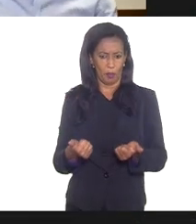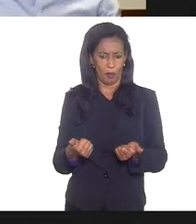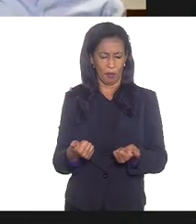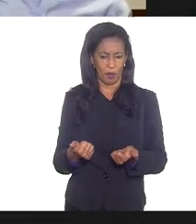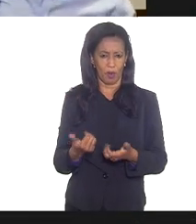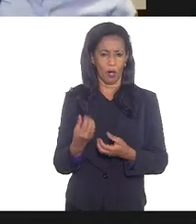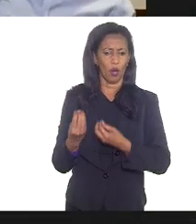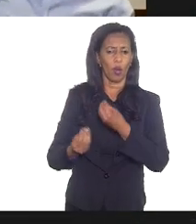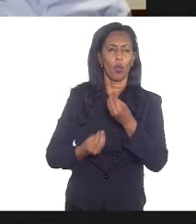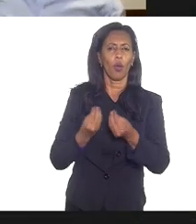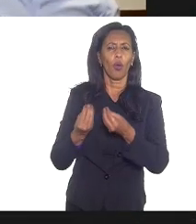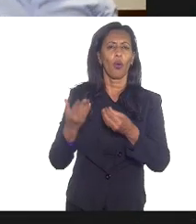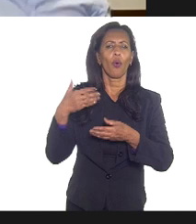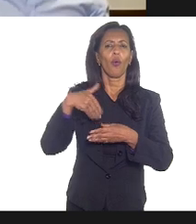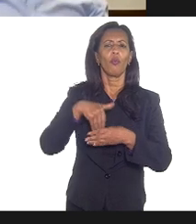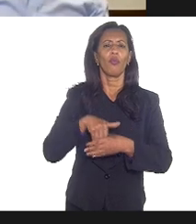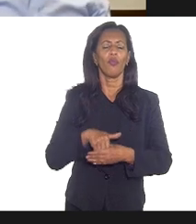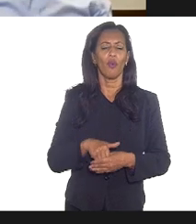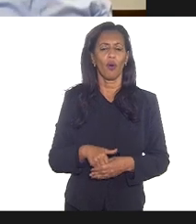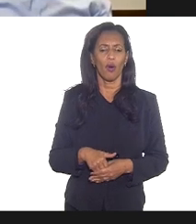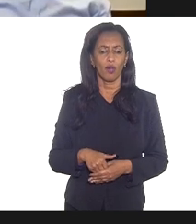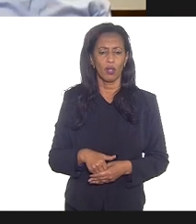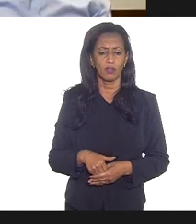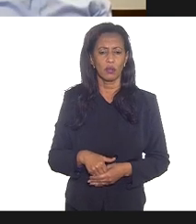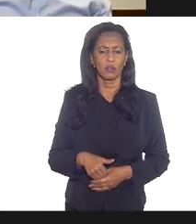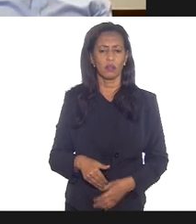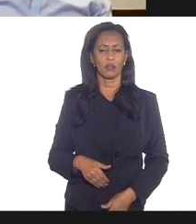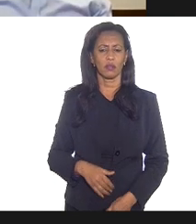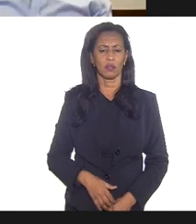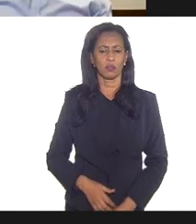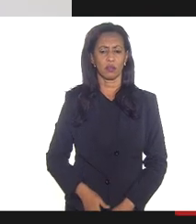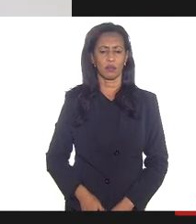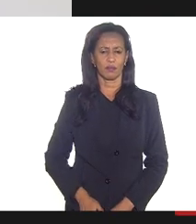Como vota meu amigo Samuel Malafaia?